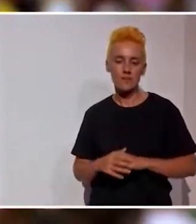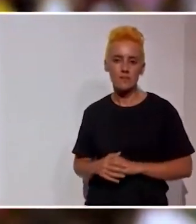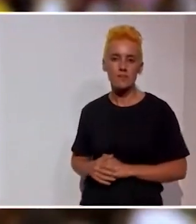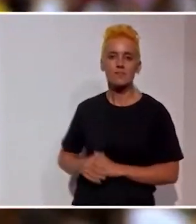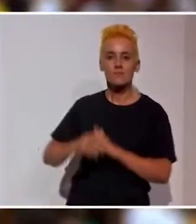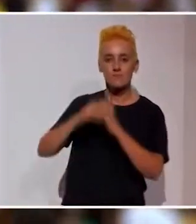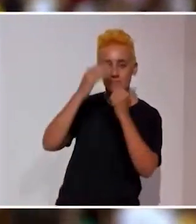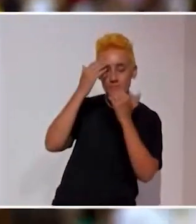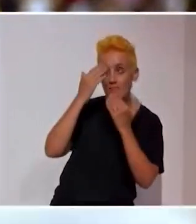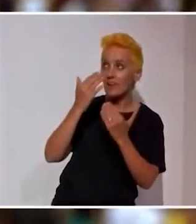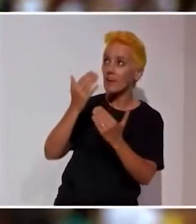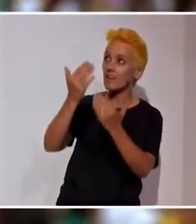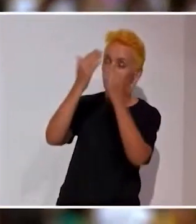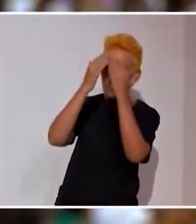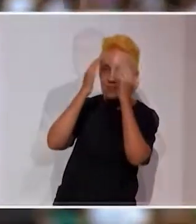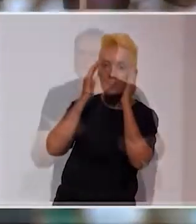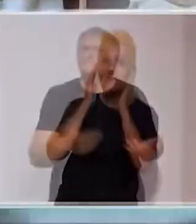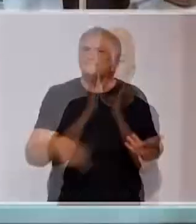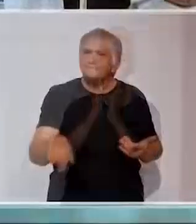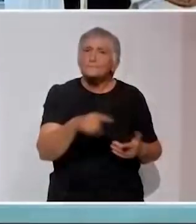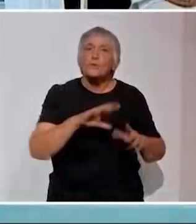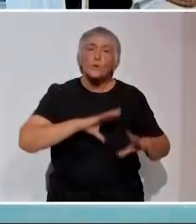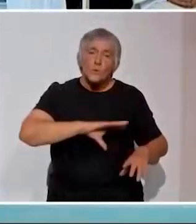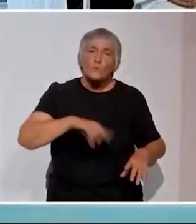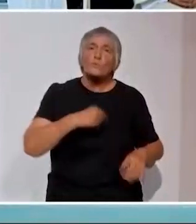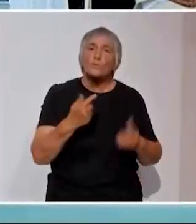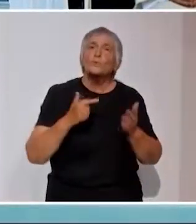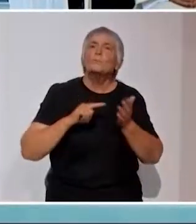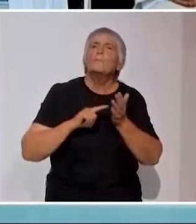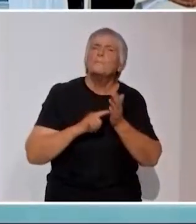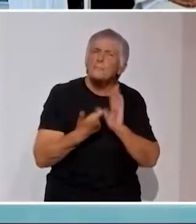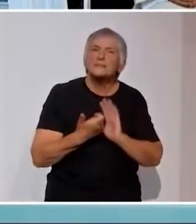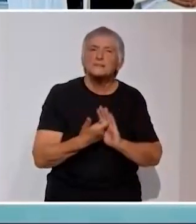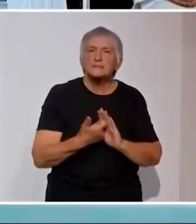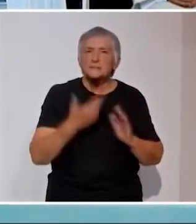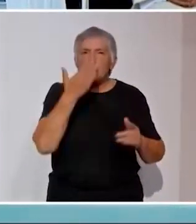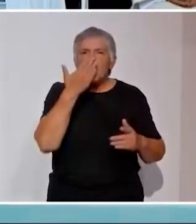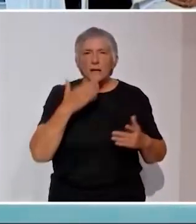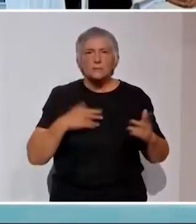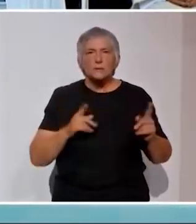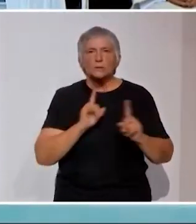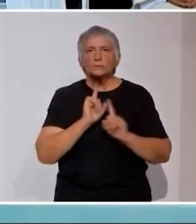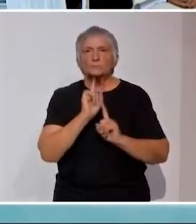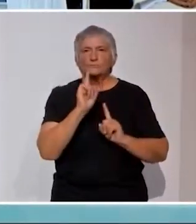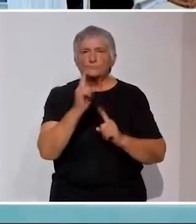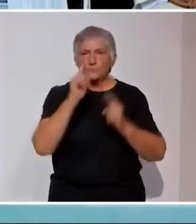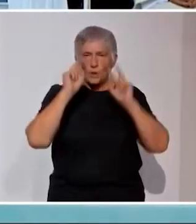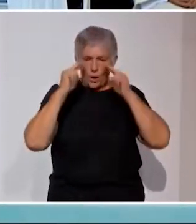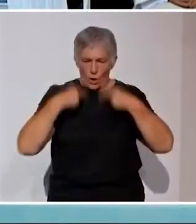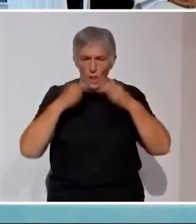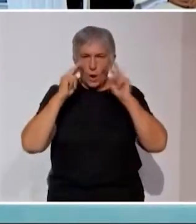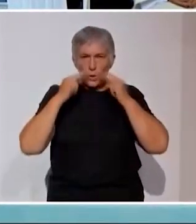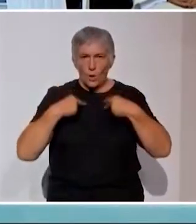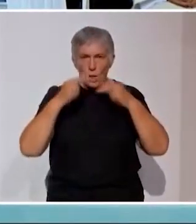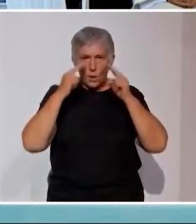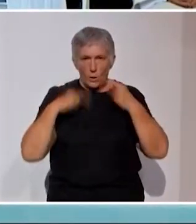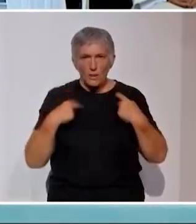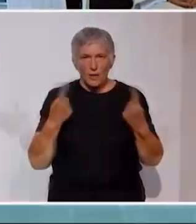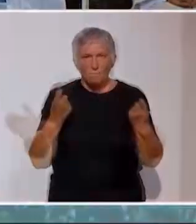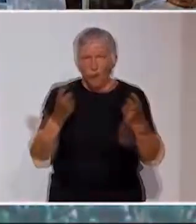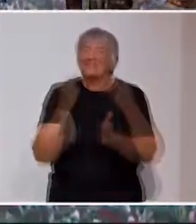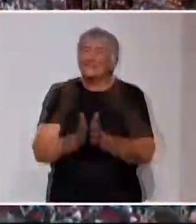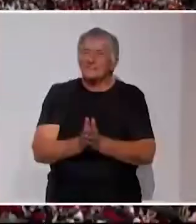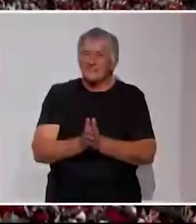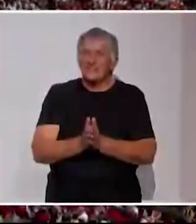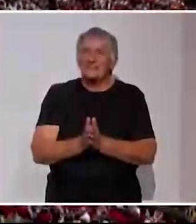urgência Serena e sem atropelo ao final pediu que os jovens aprendam com Maria saudar a todos e a cada um e